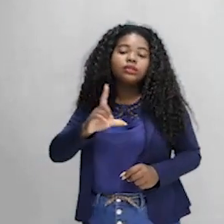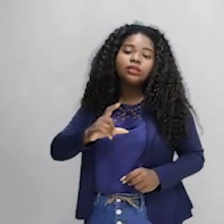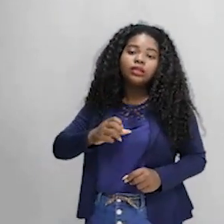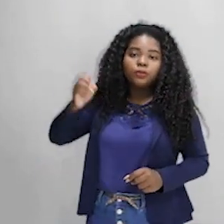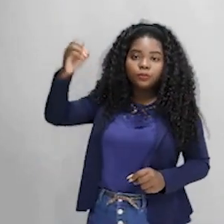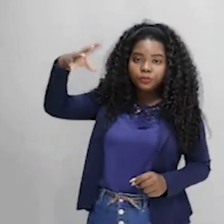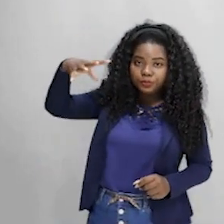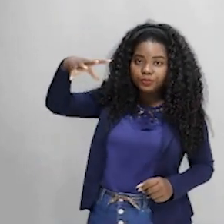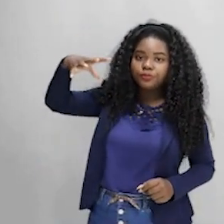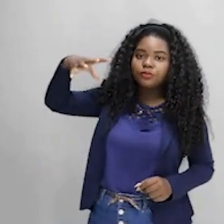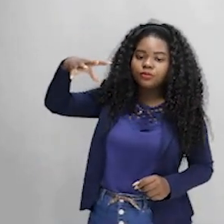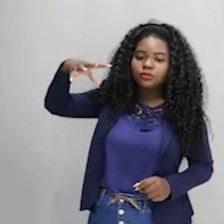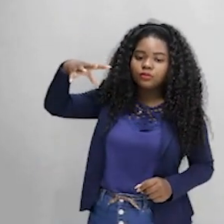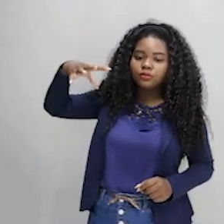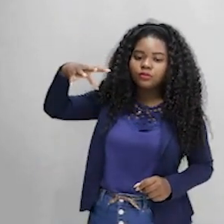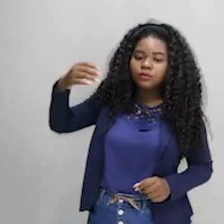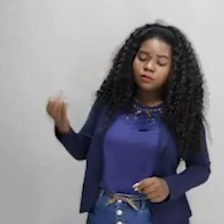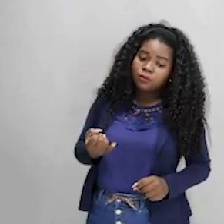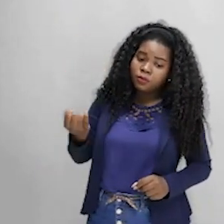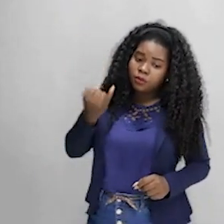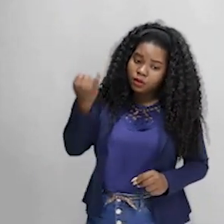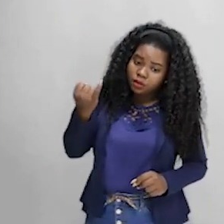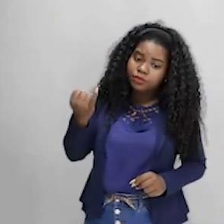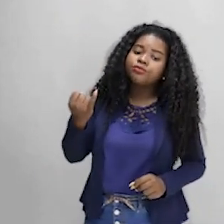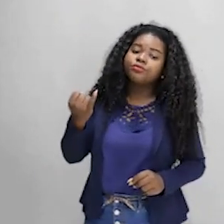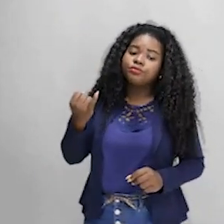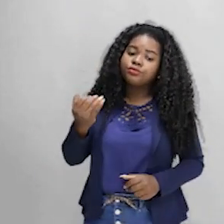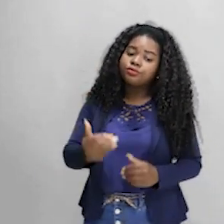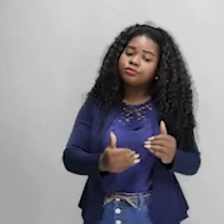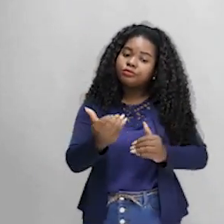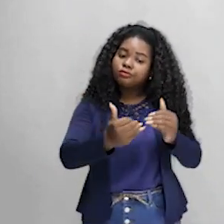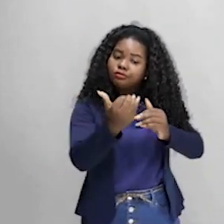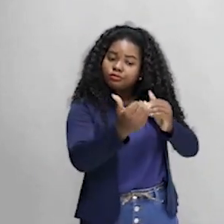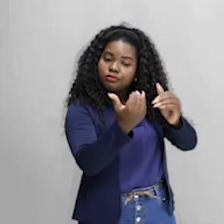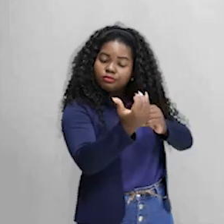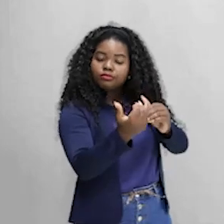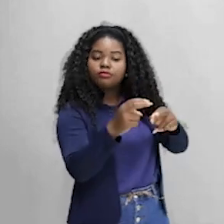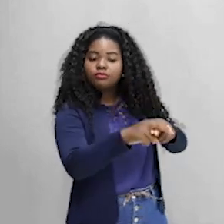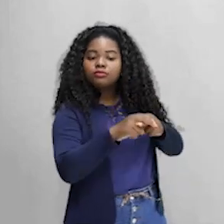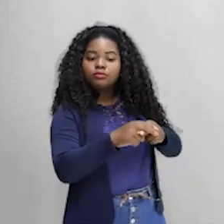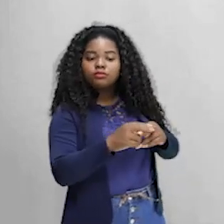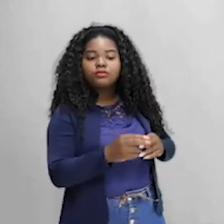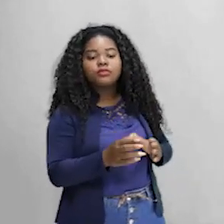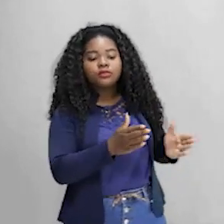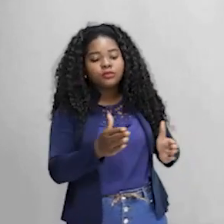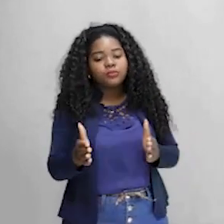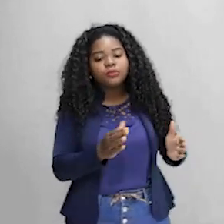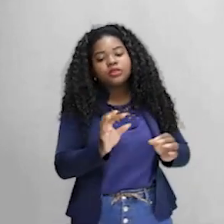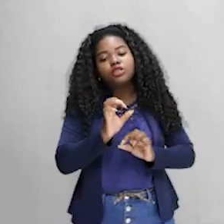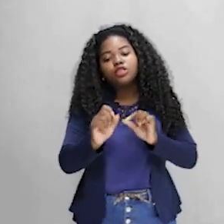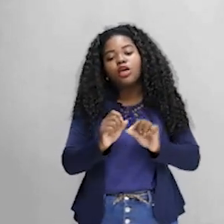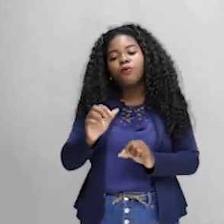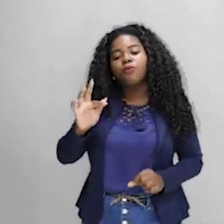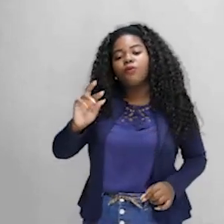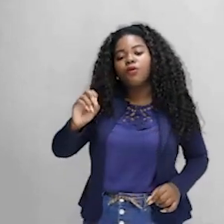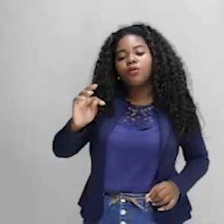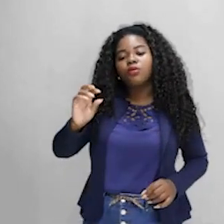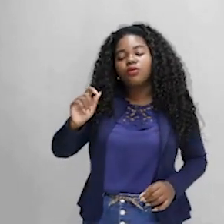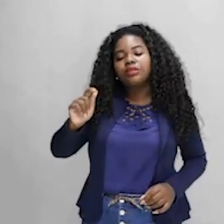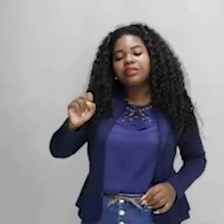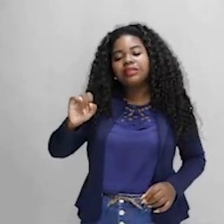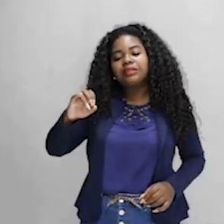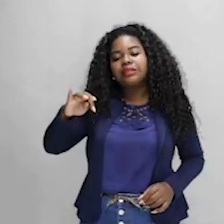elemento fundamental para que a vegetação se desenvolva, porque a partir da luz se faz o processo de fotossíntese. Então, eu